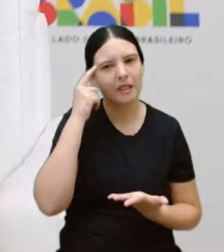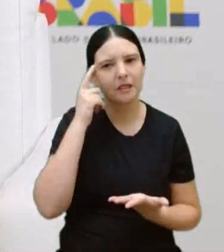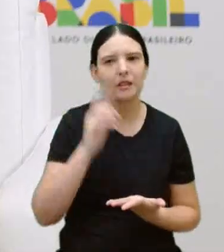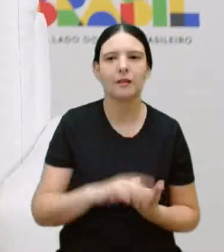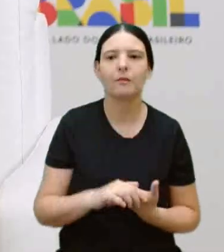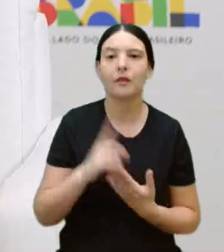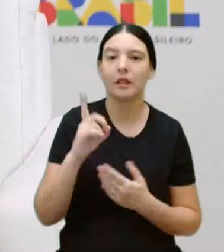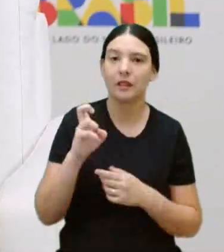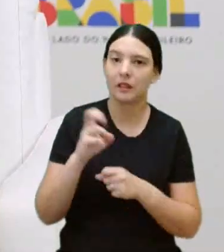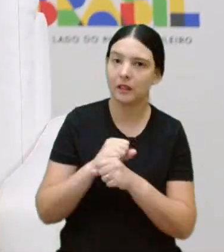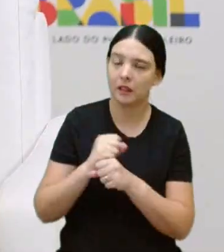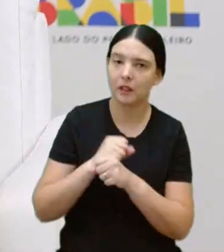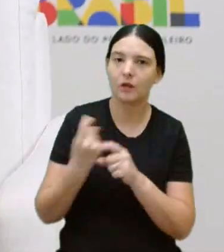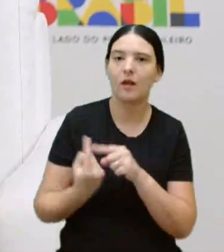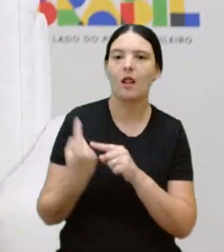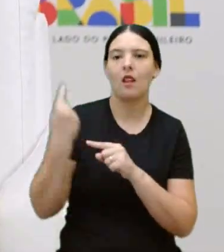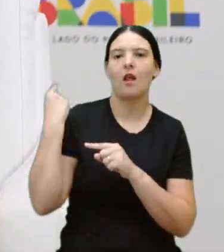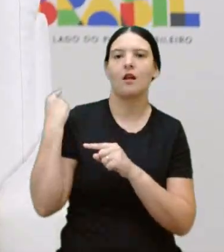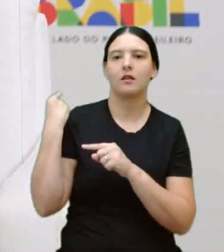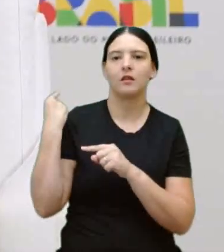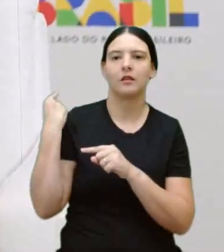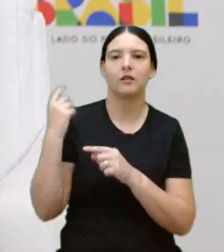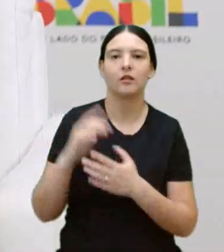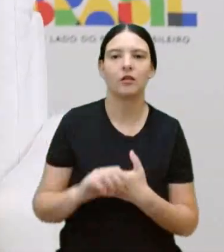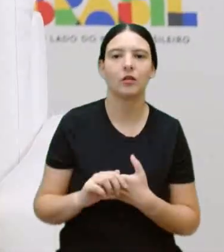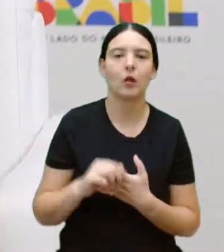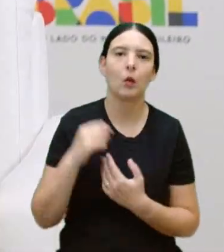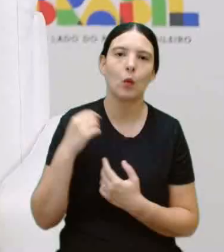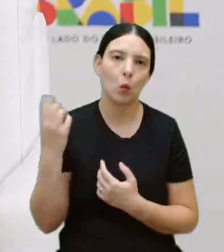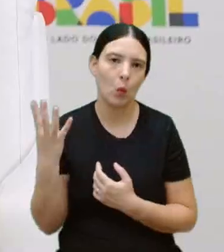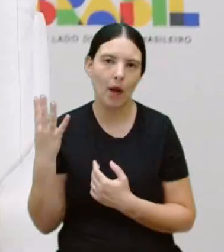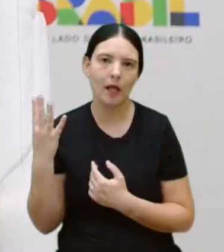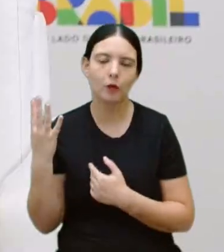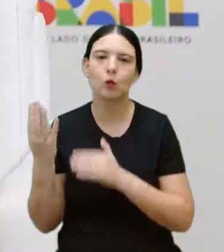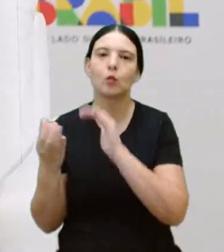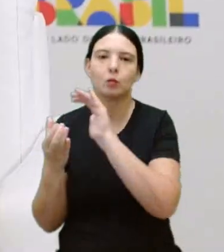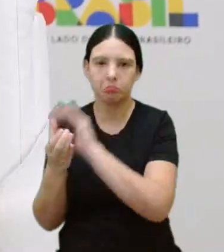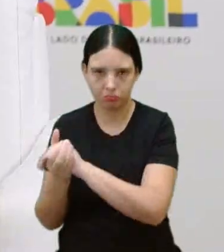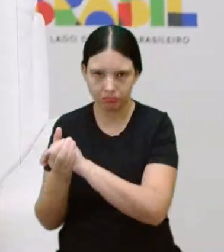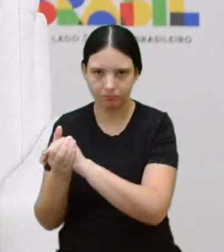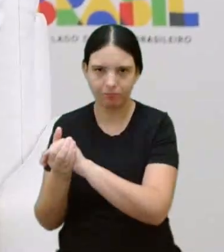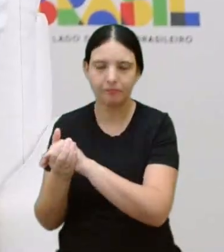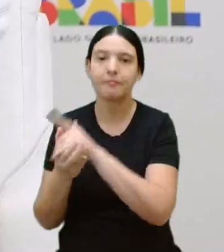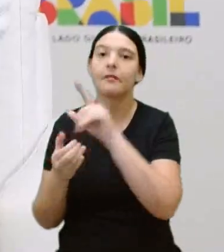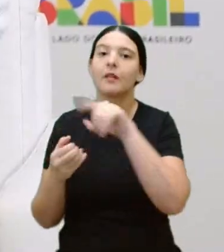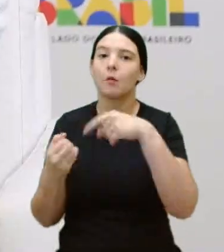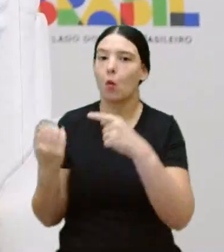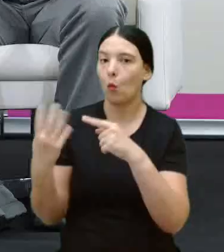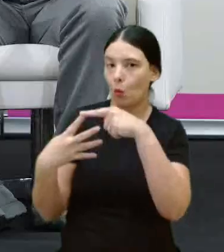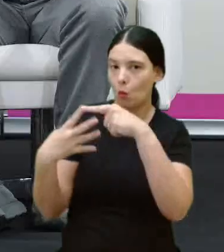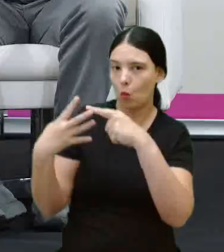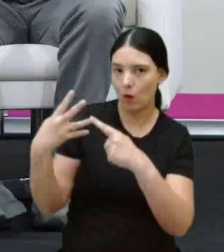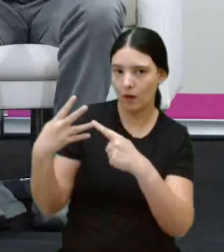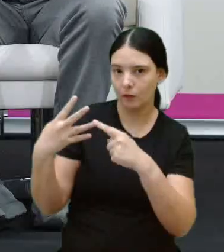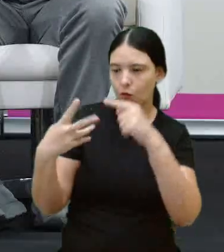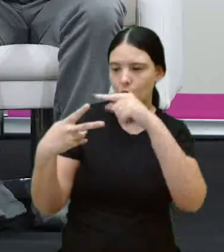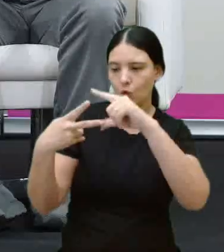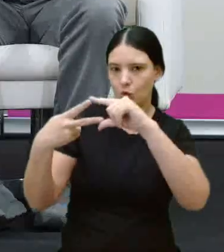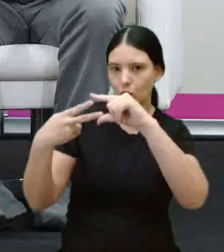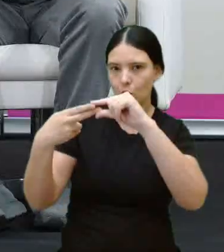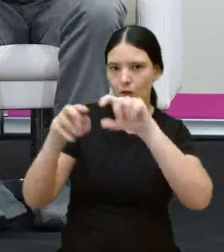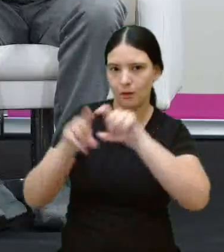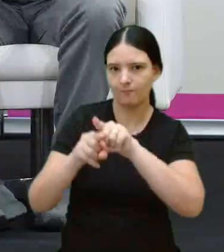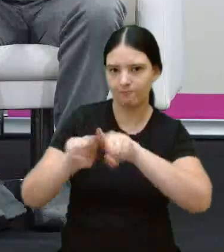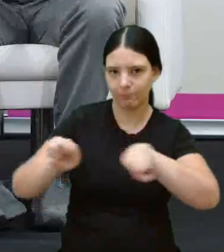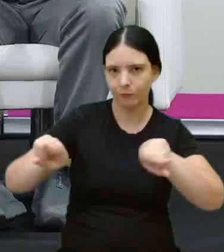atrás, para fazer uma conta redonda, 4 casais se casaram. Desses 4, 2 se separaram, 2